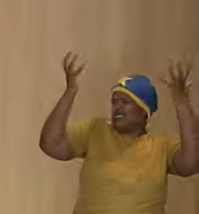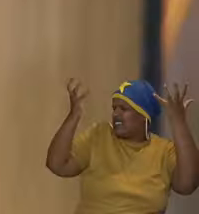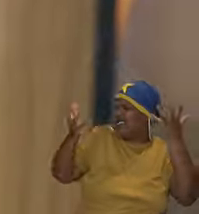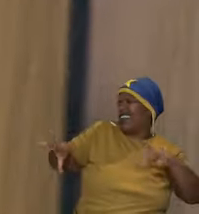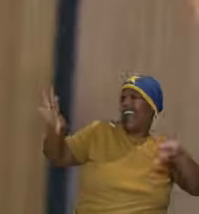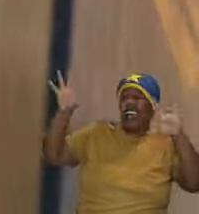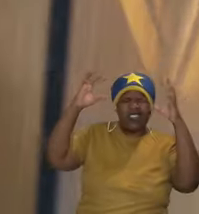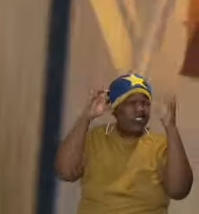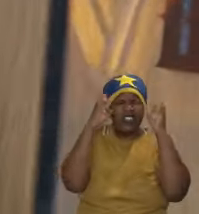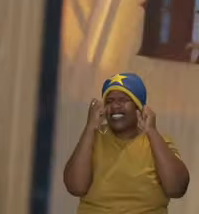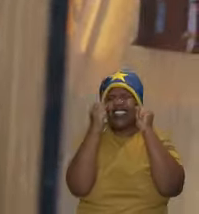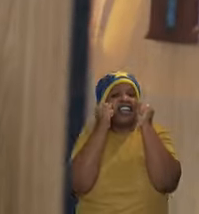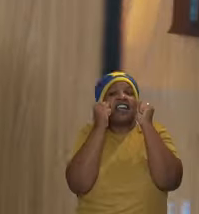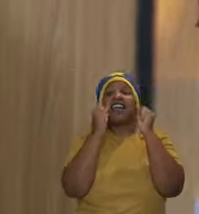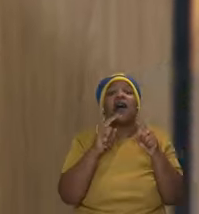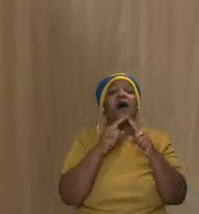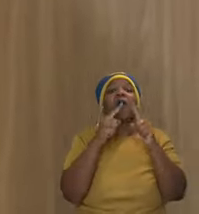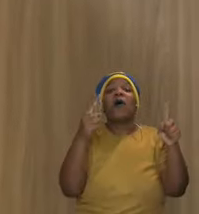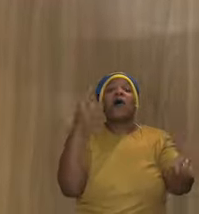foda-se a insônia.